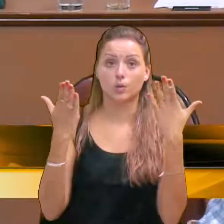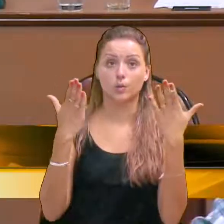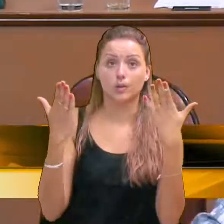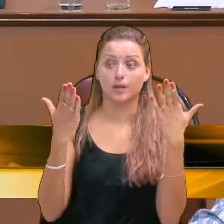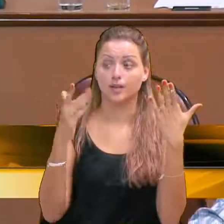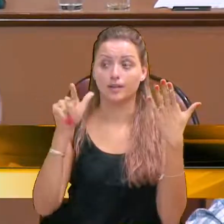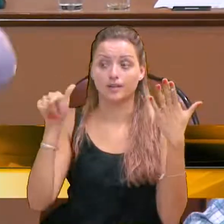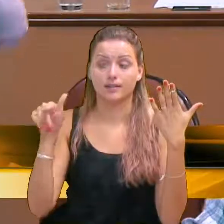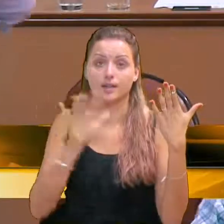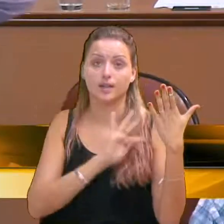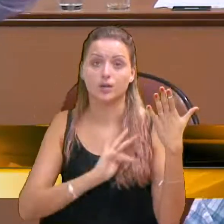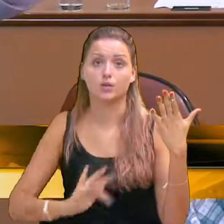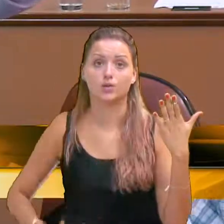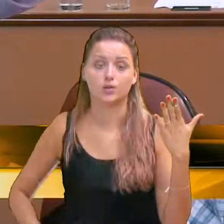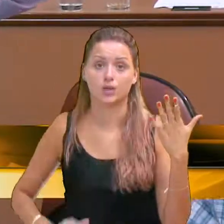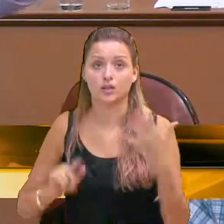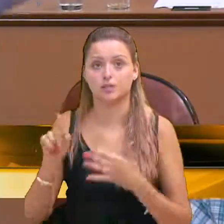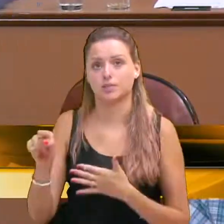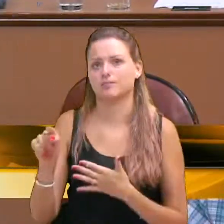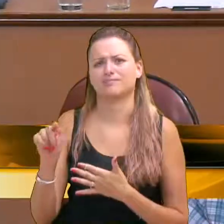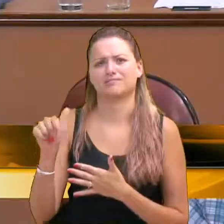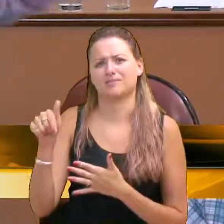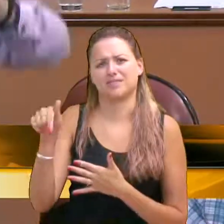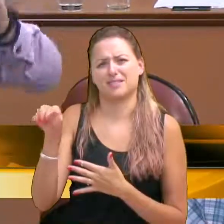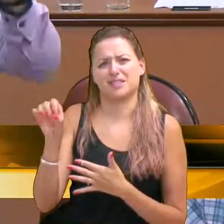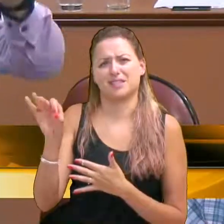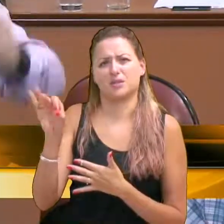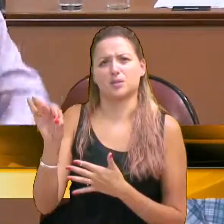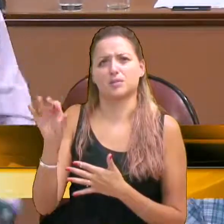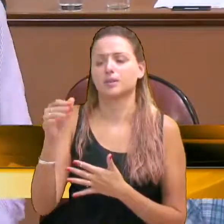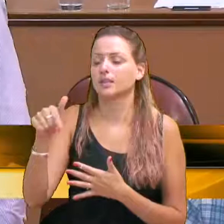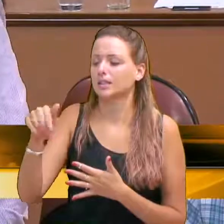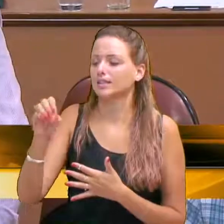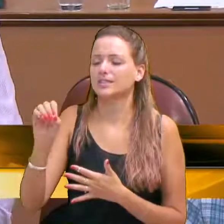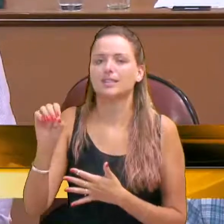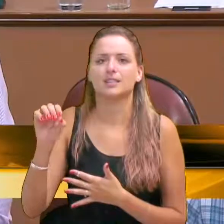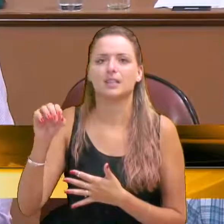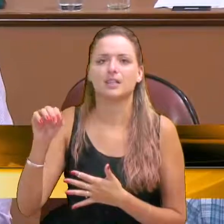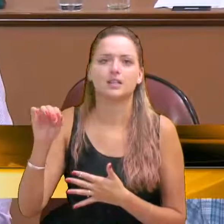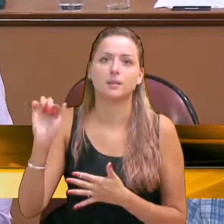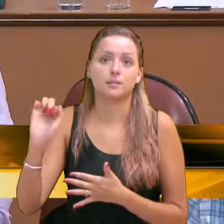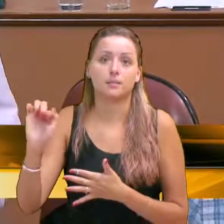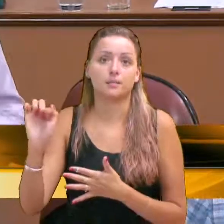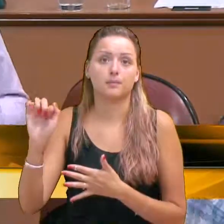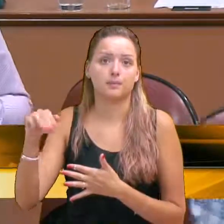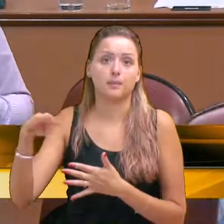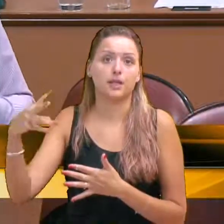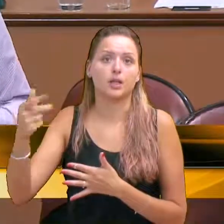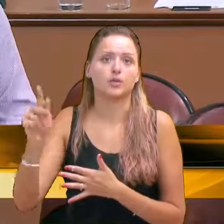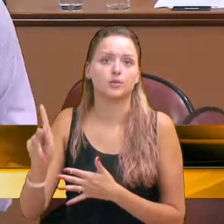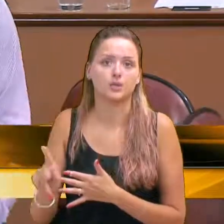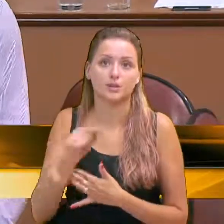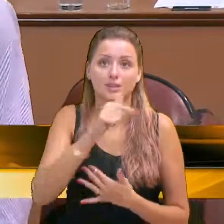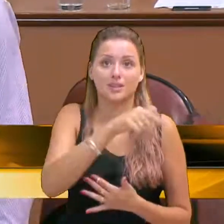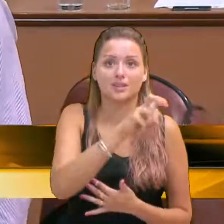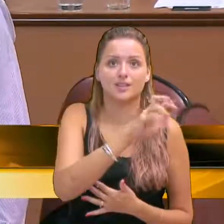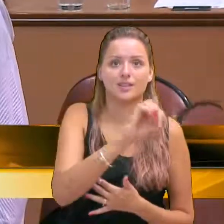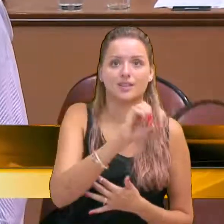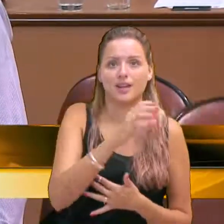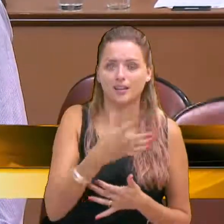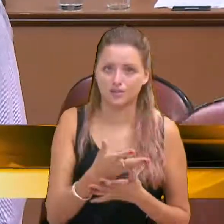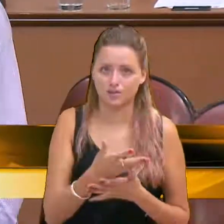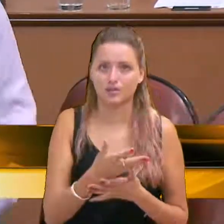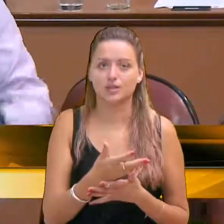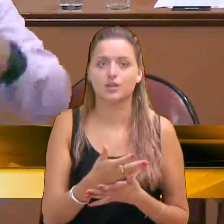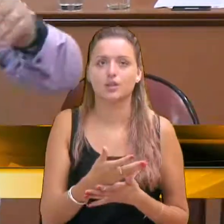município vizinho, que é bem 5 vezes, 6, 7 menor que o nosso. Então a preocupação minha é